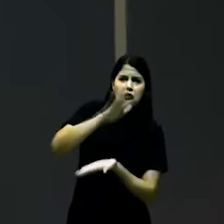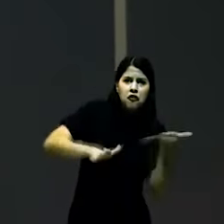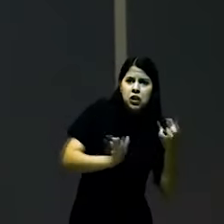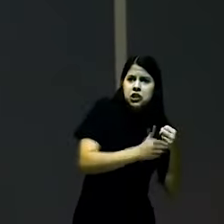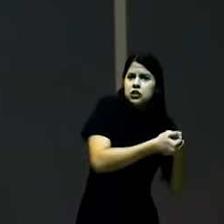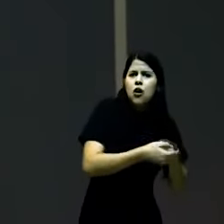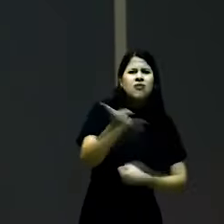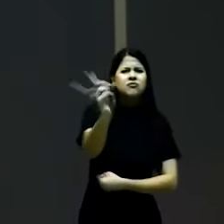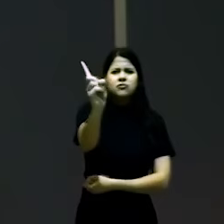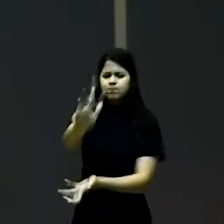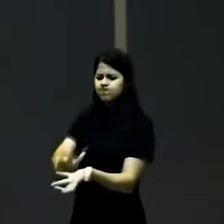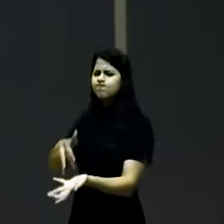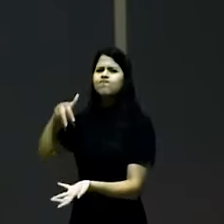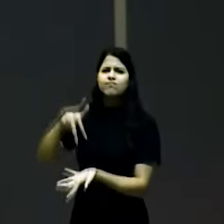não.